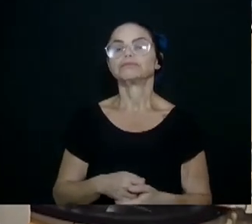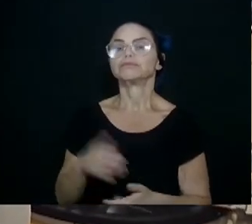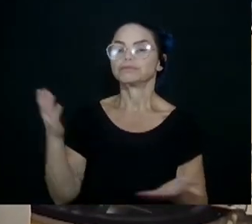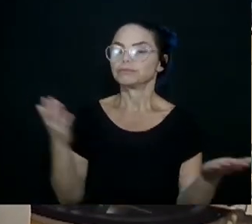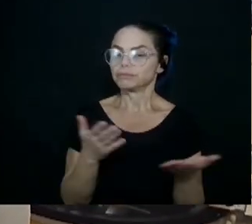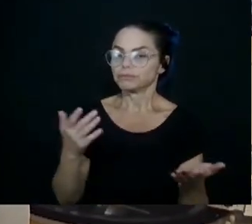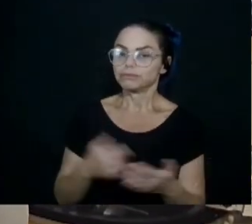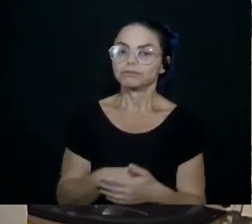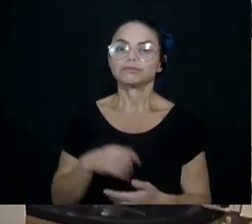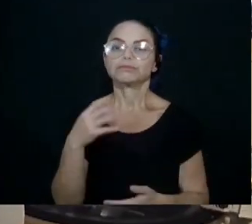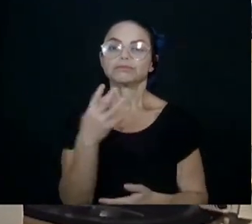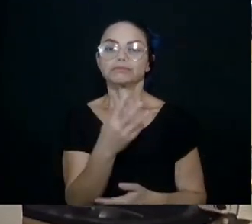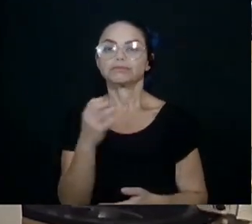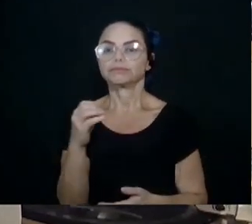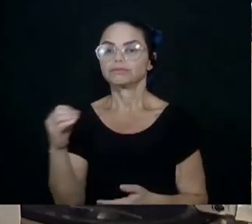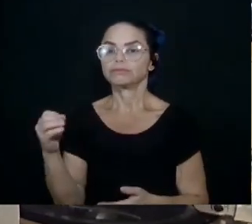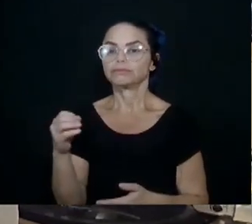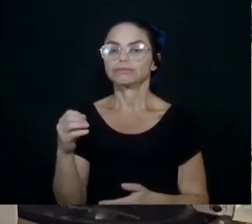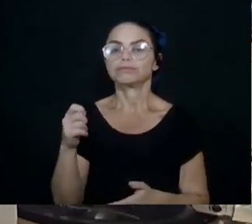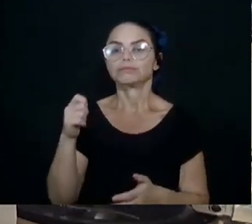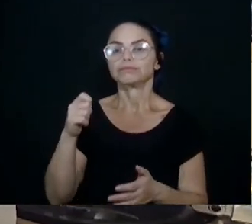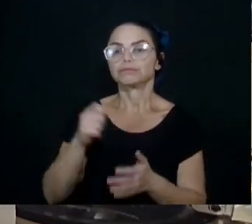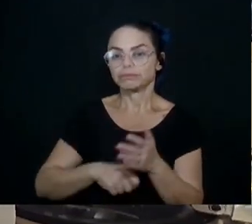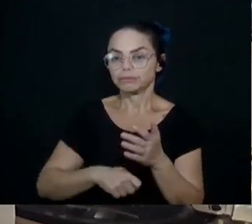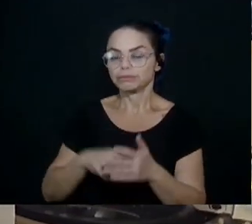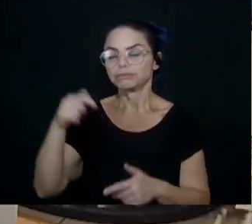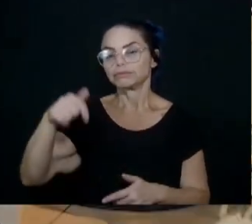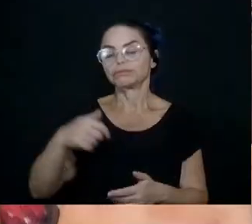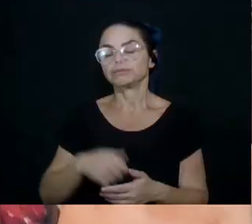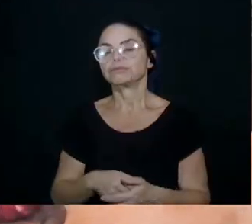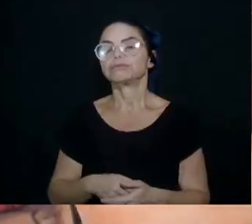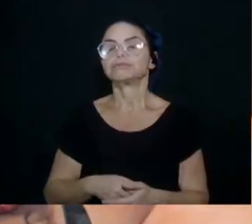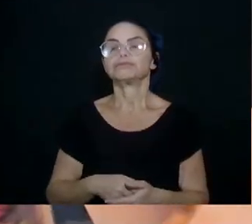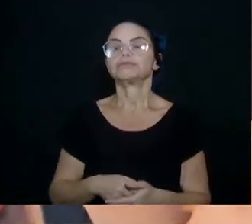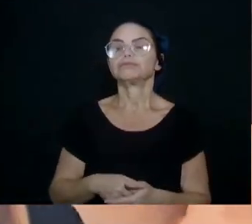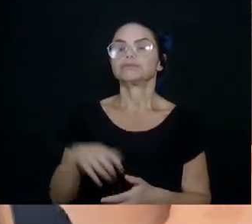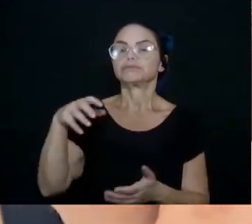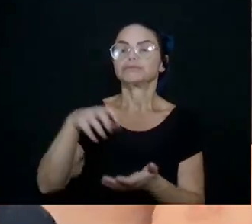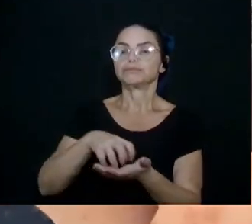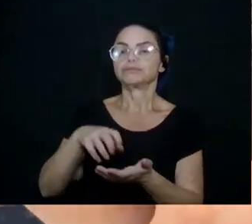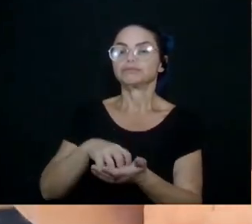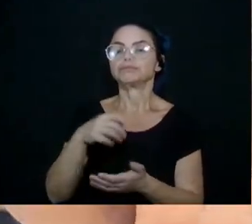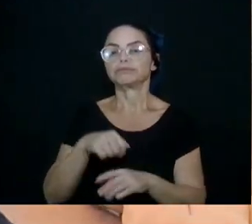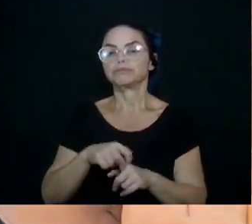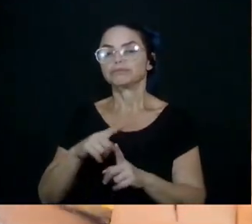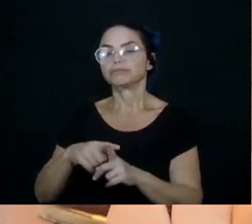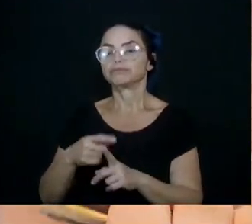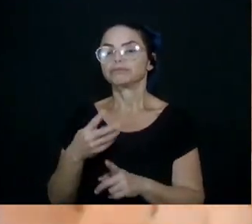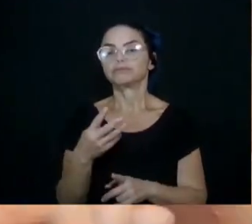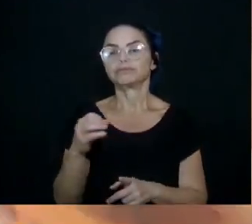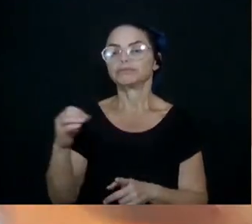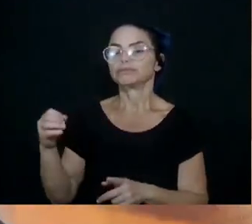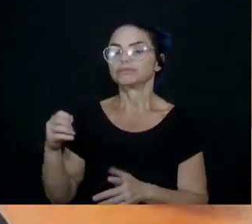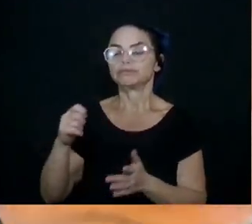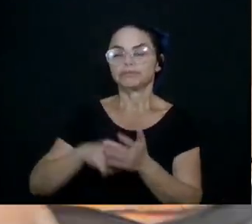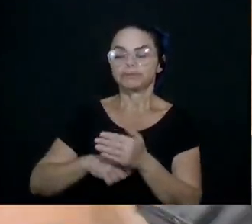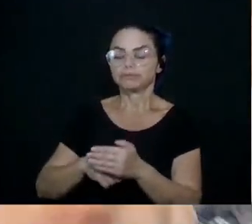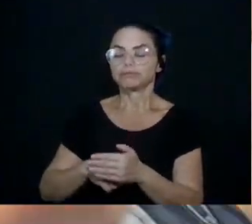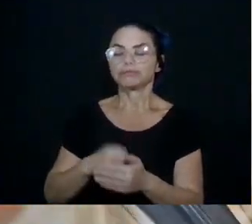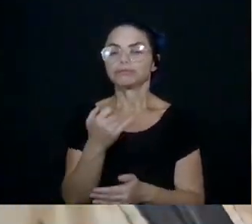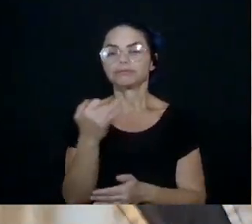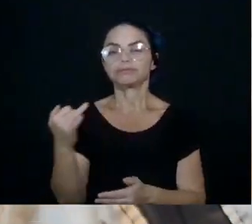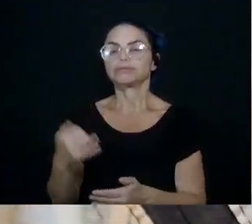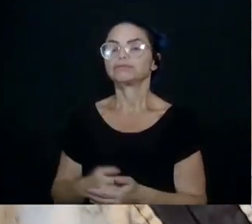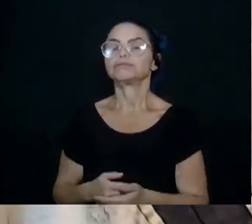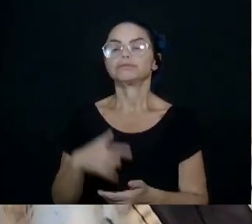de 300 assinaturas para essa unidade e mais 300 assinaturas para a segunda. Então, com essa quantidade, nós temos